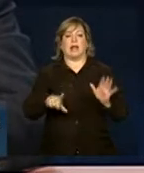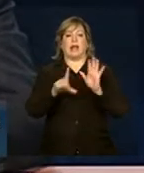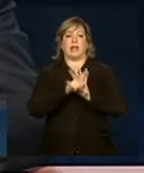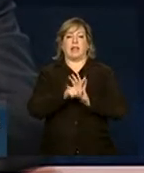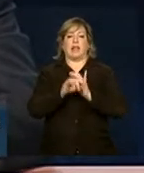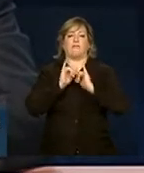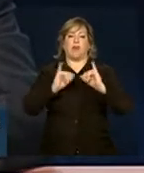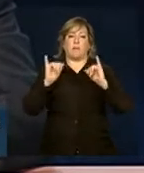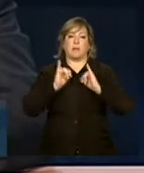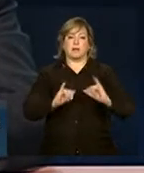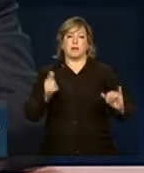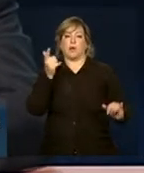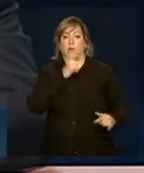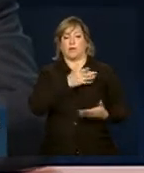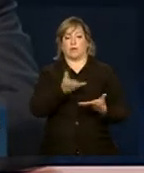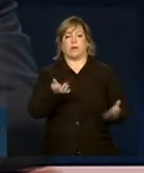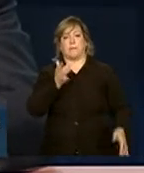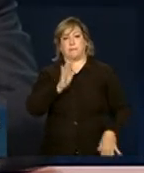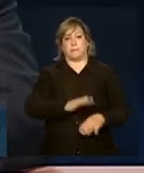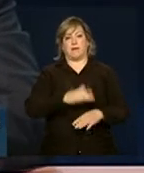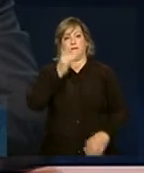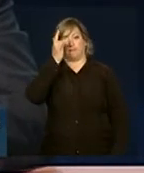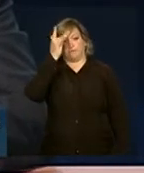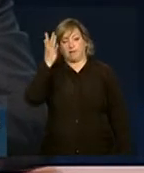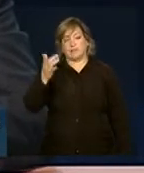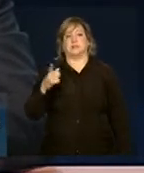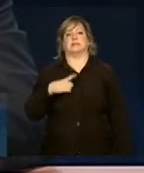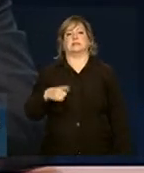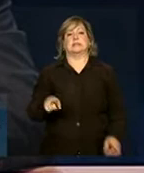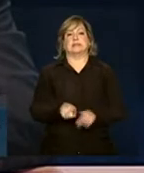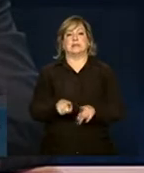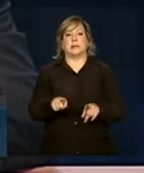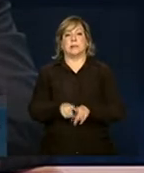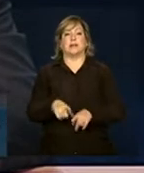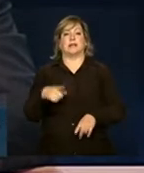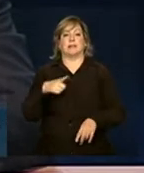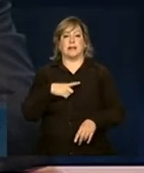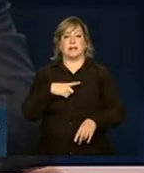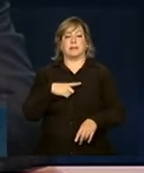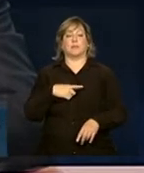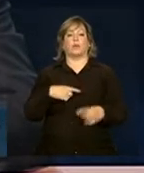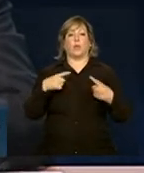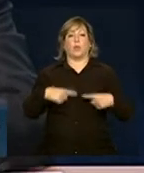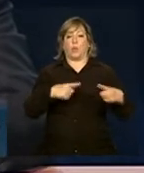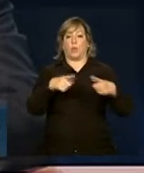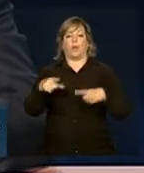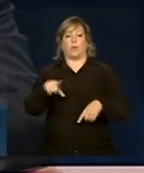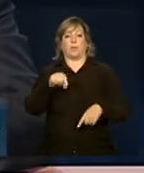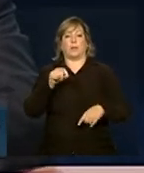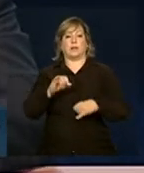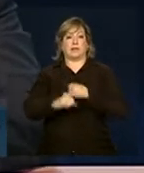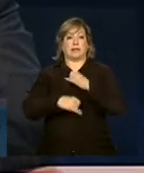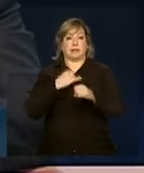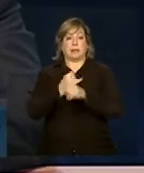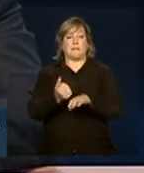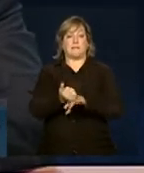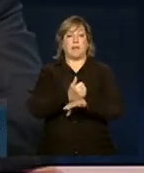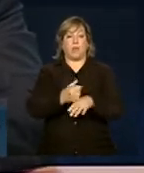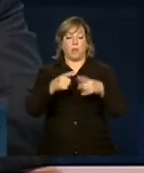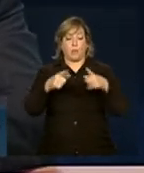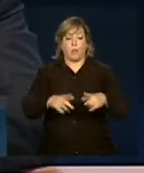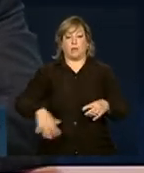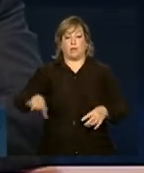de acesso à informação e vai ter pontos de eu acho que vão ser selecionados os melhores lugares